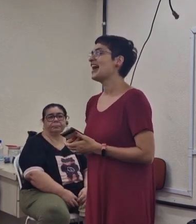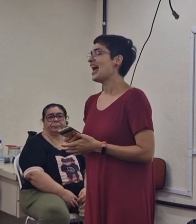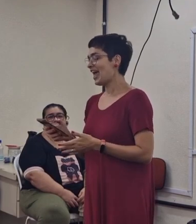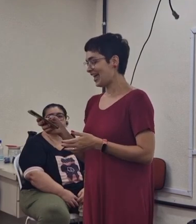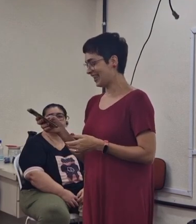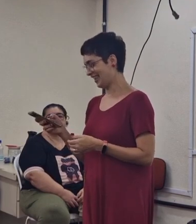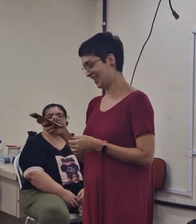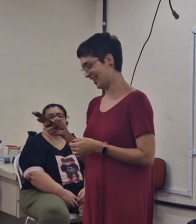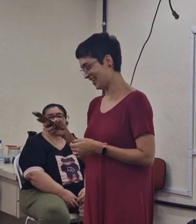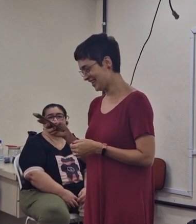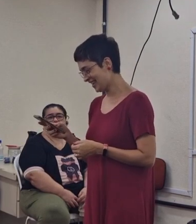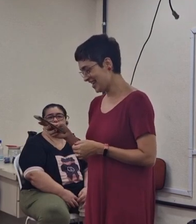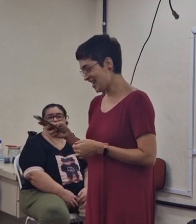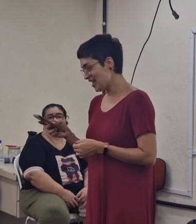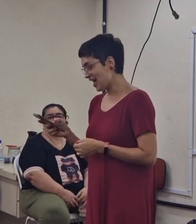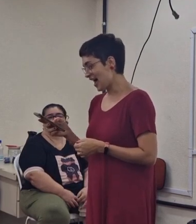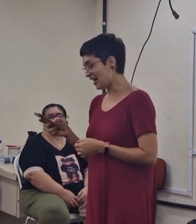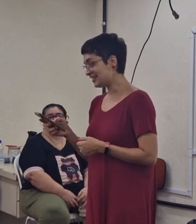isso.